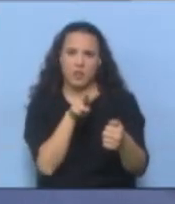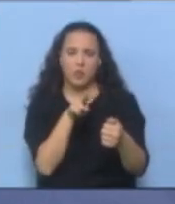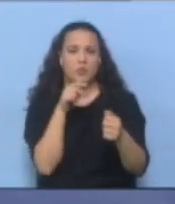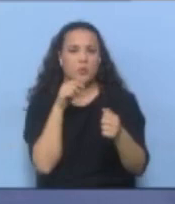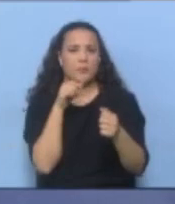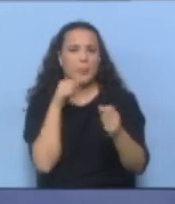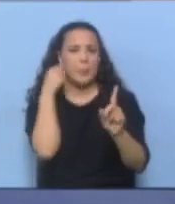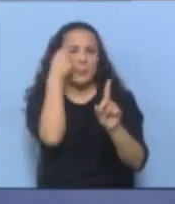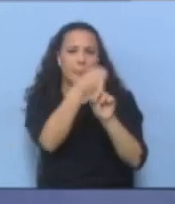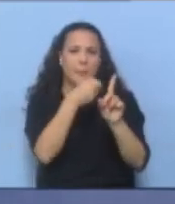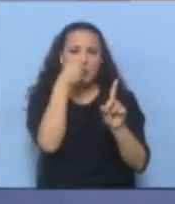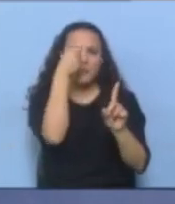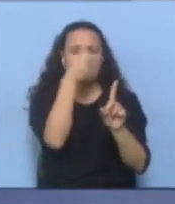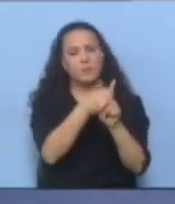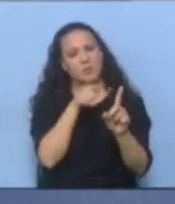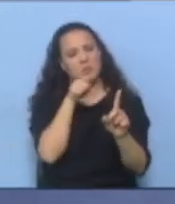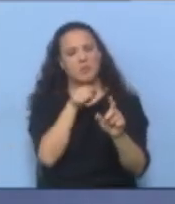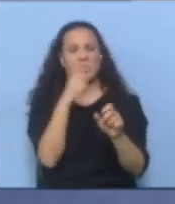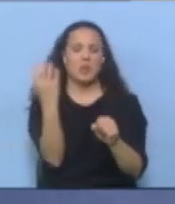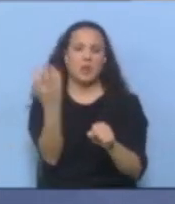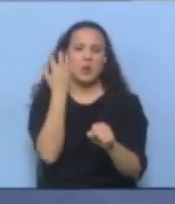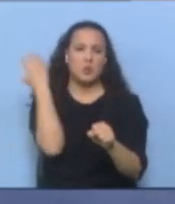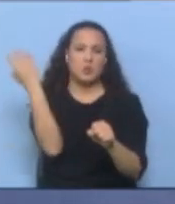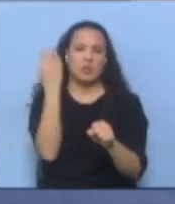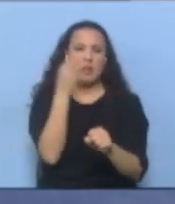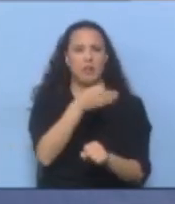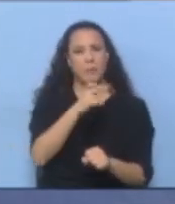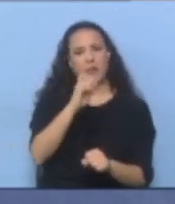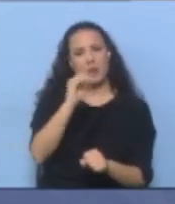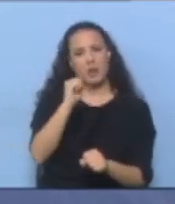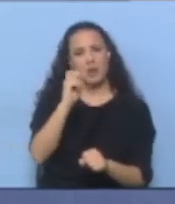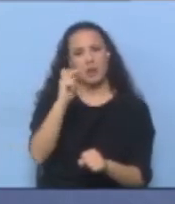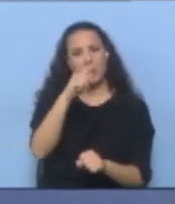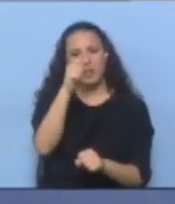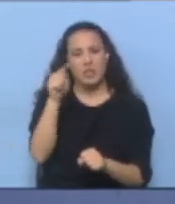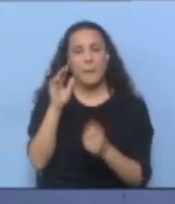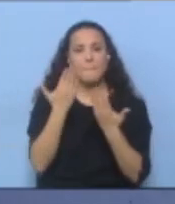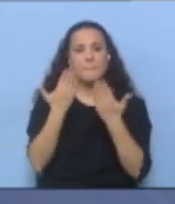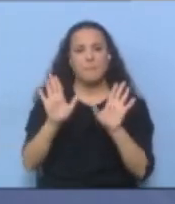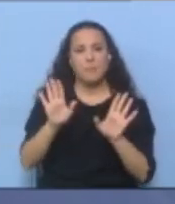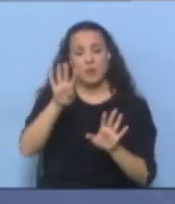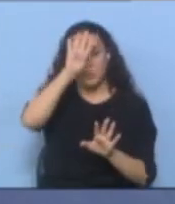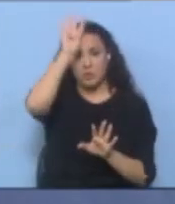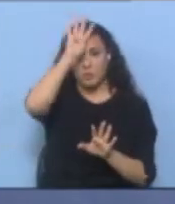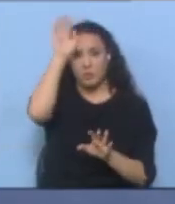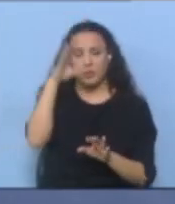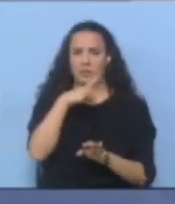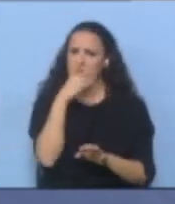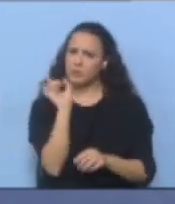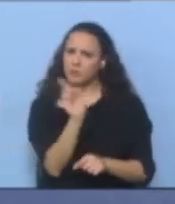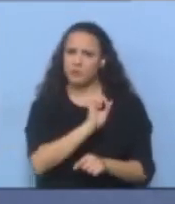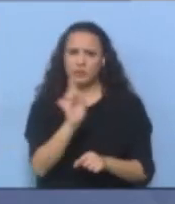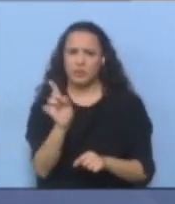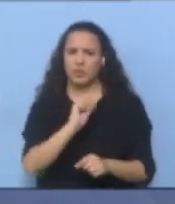dimensão mais corporal, mais, digamos, pagã, de certa forma, mas o Papa, digamos, diz que não, quer dizer, que o desporto ocupou